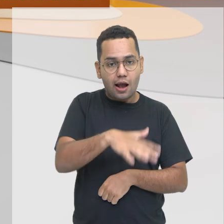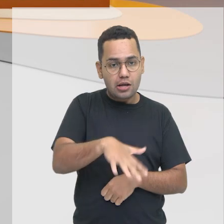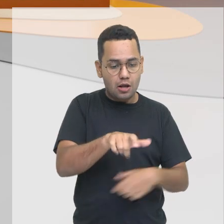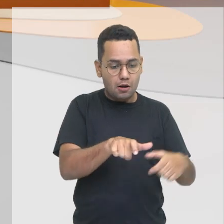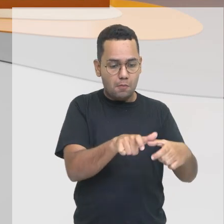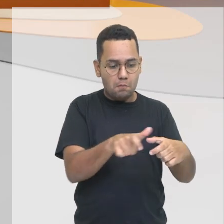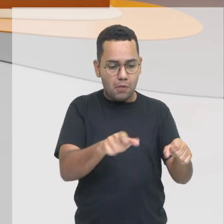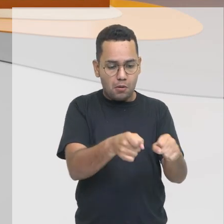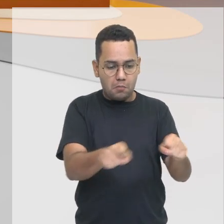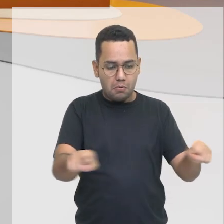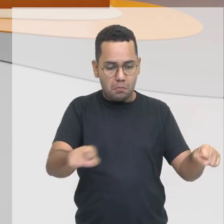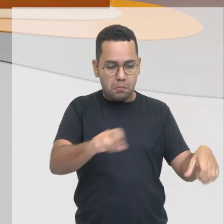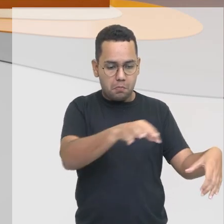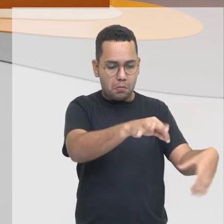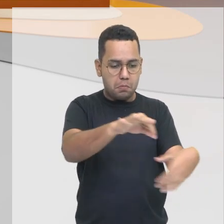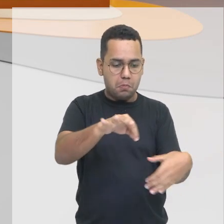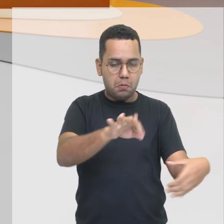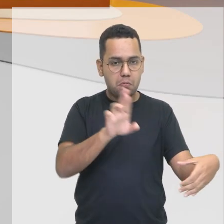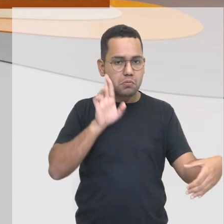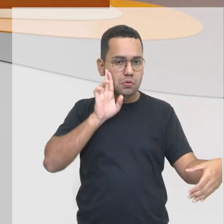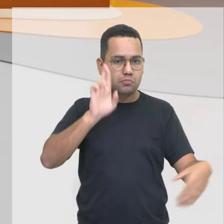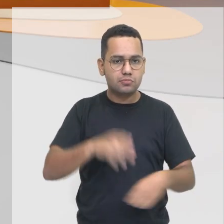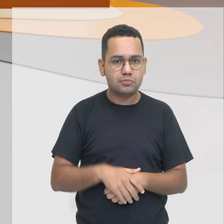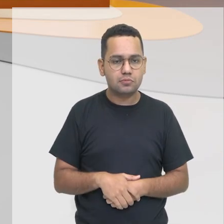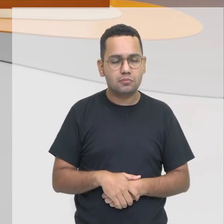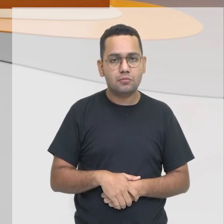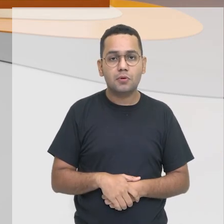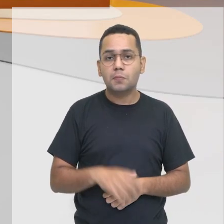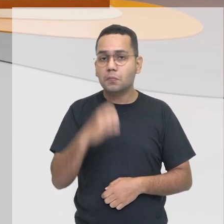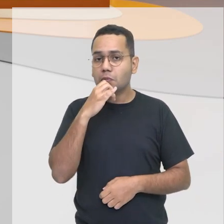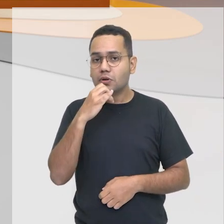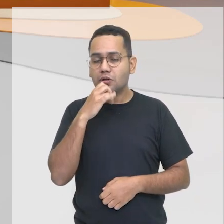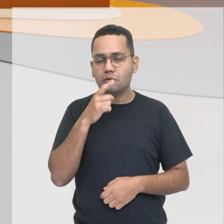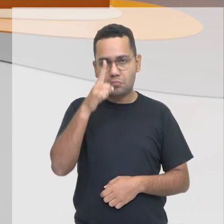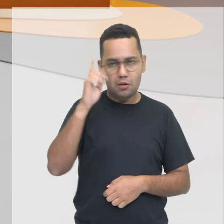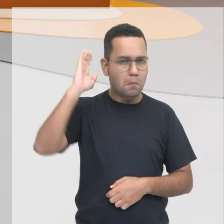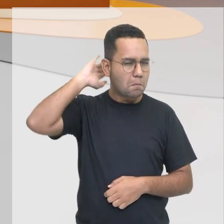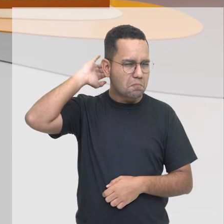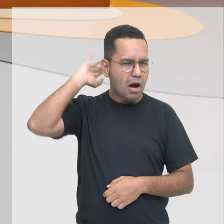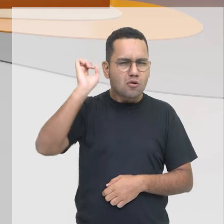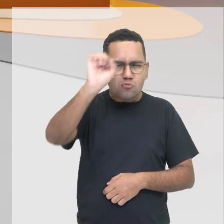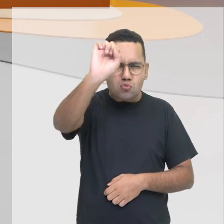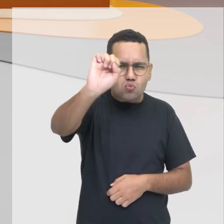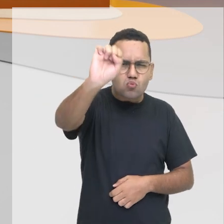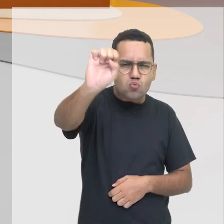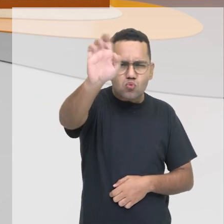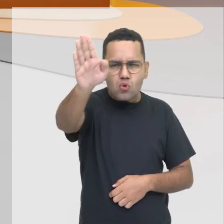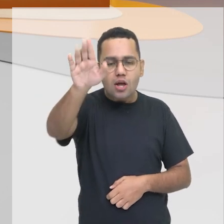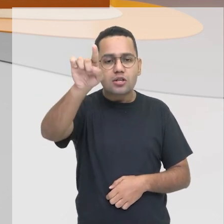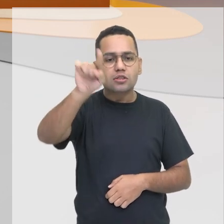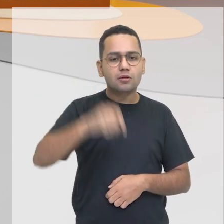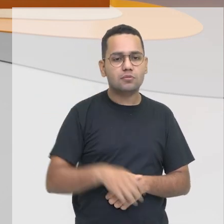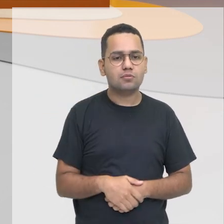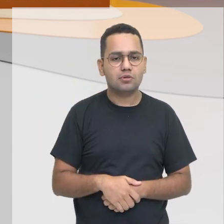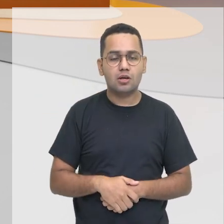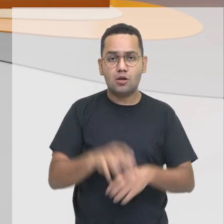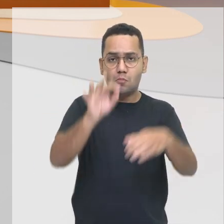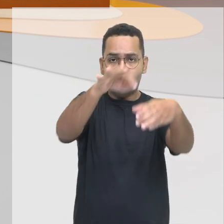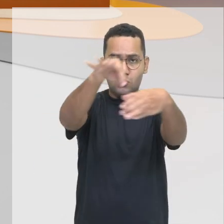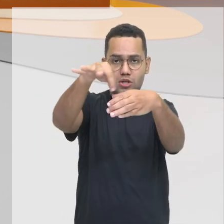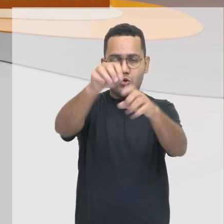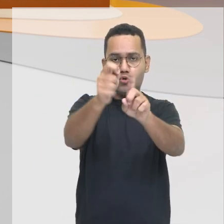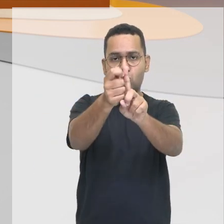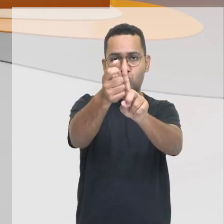momento, inclusive, que ali no sul e sudoeste do Pará, do estado do Pará, surgiram as grandes plantações de soja,